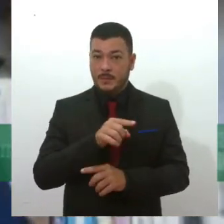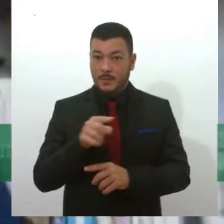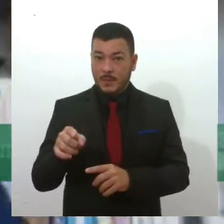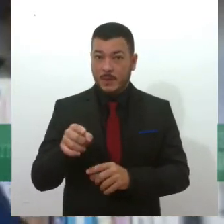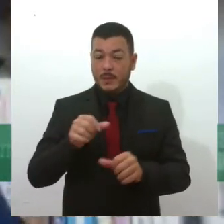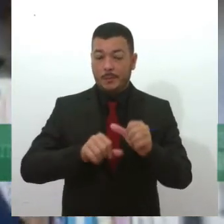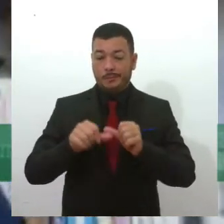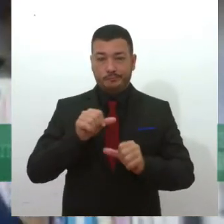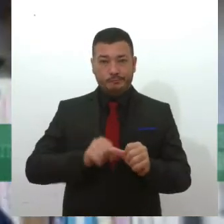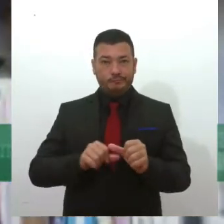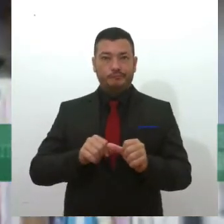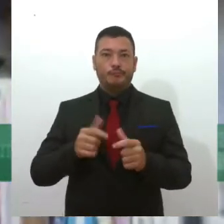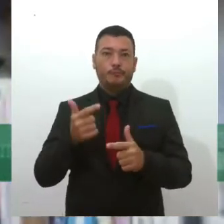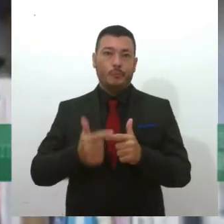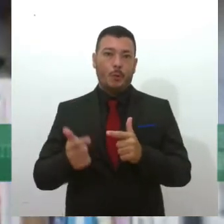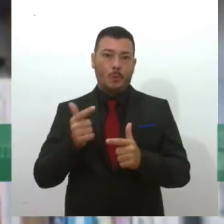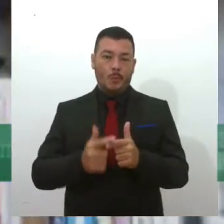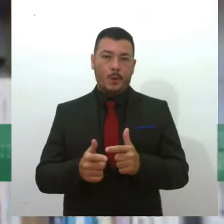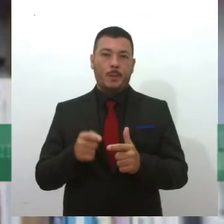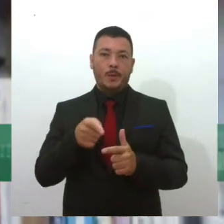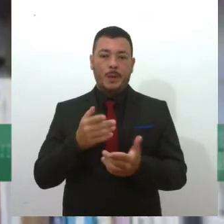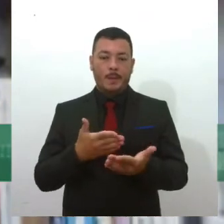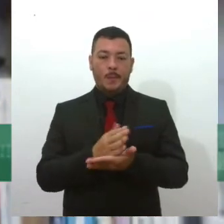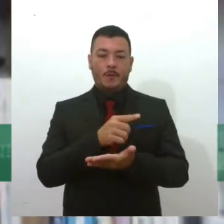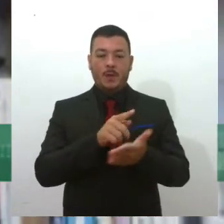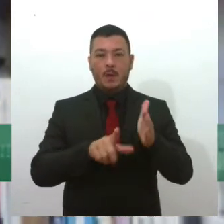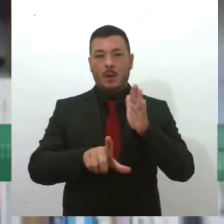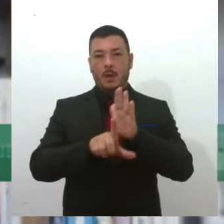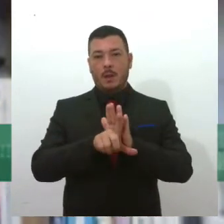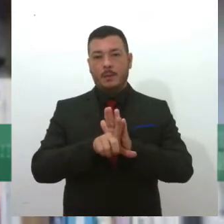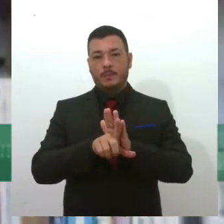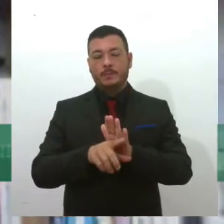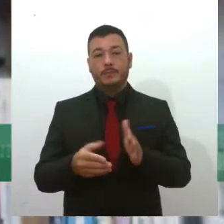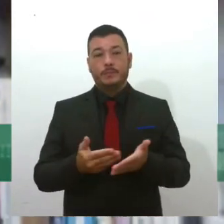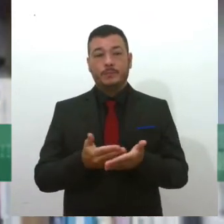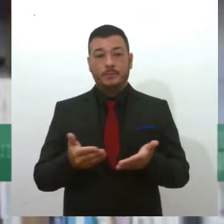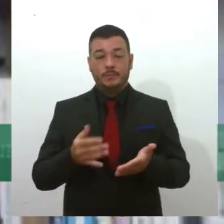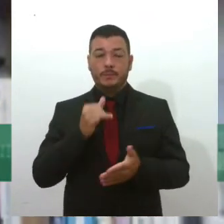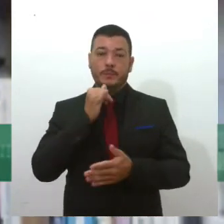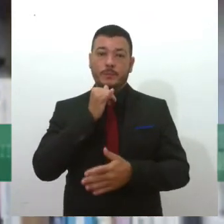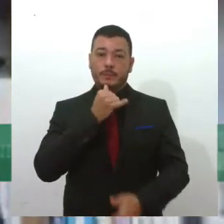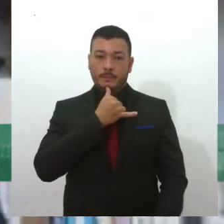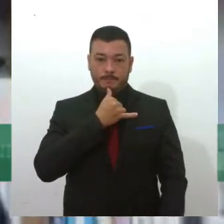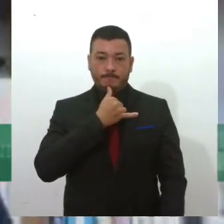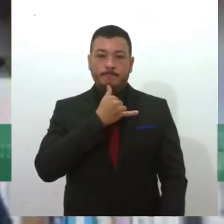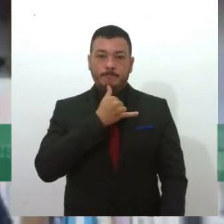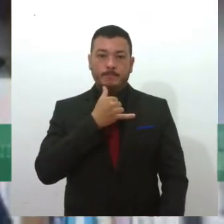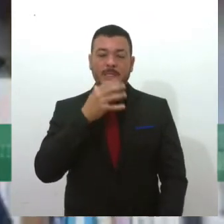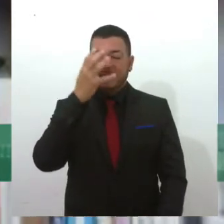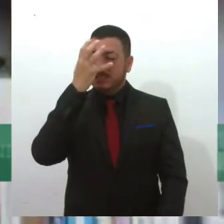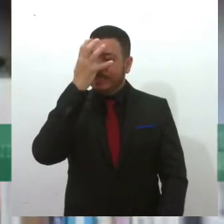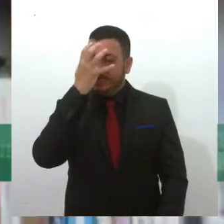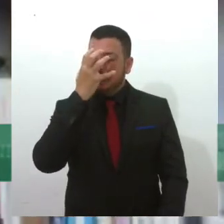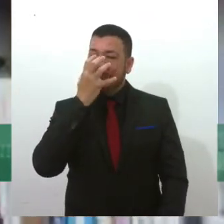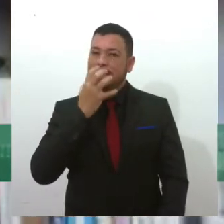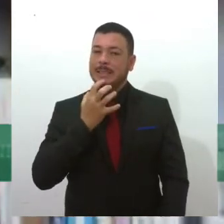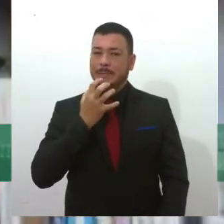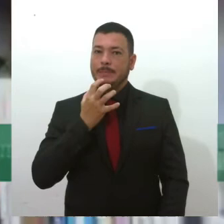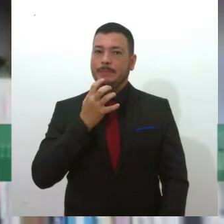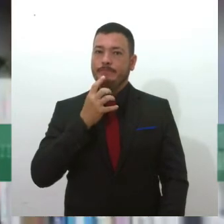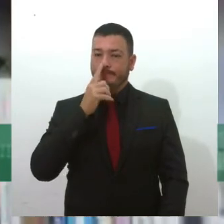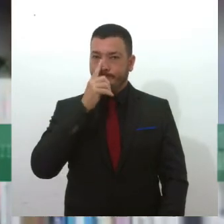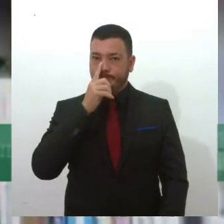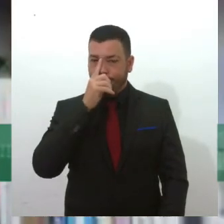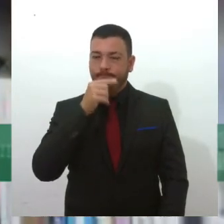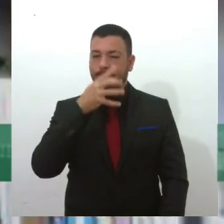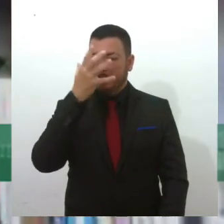retrocesso decorrente da aprovação dessa lei, eles são, infelizmente, gravíssimos, né? Então, a lei de